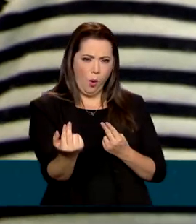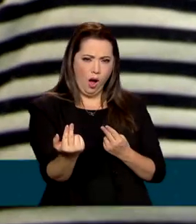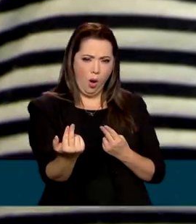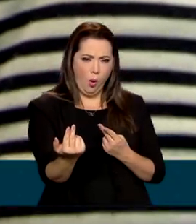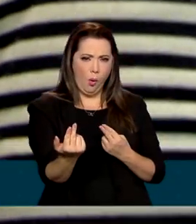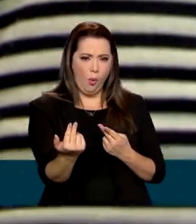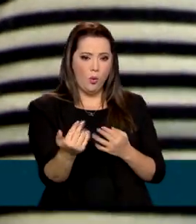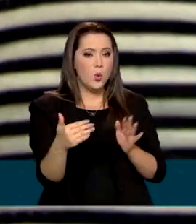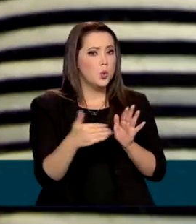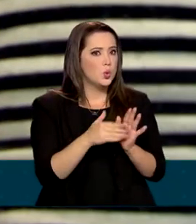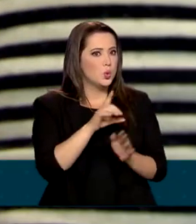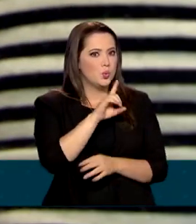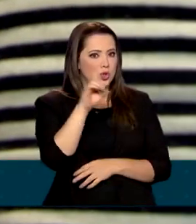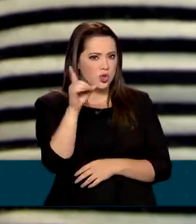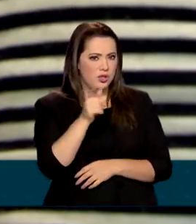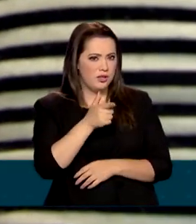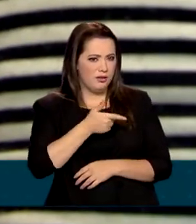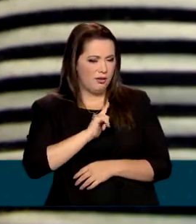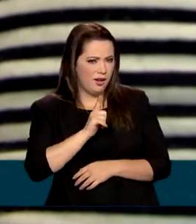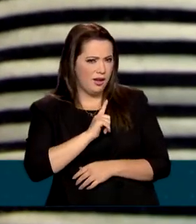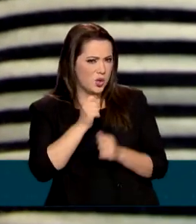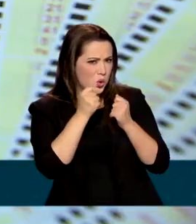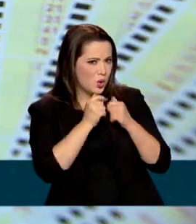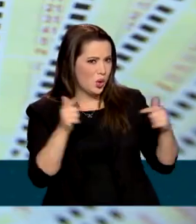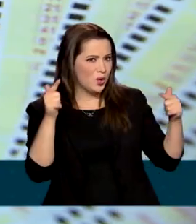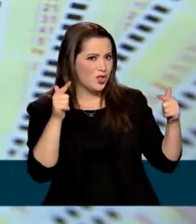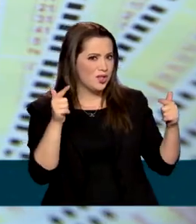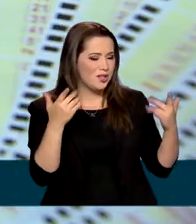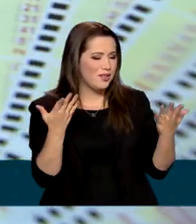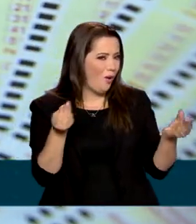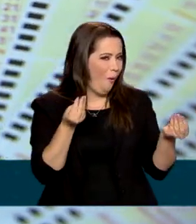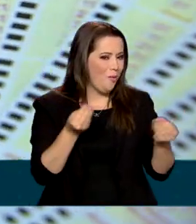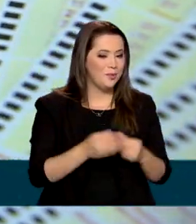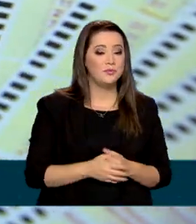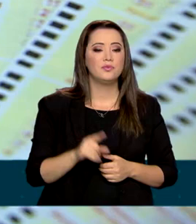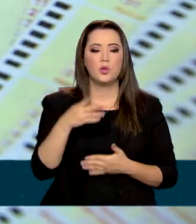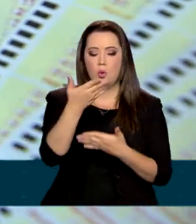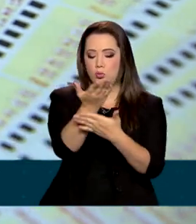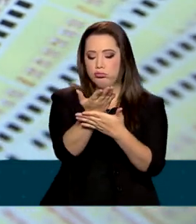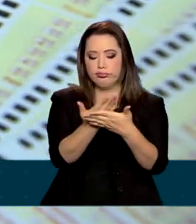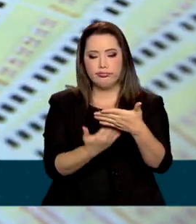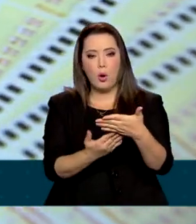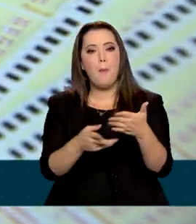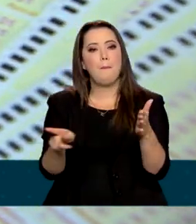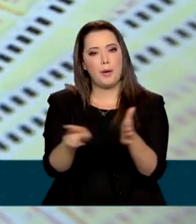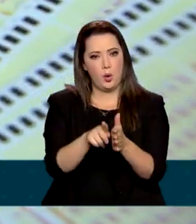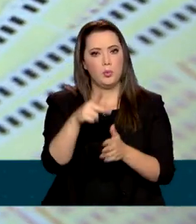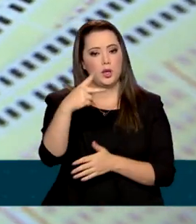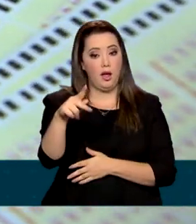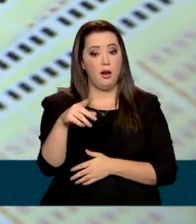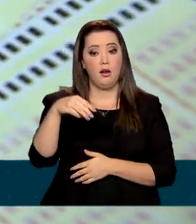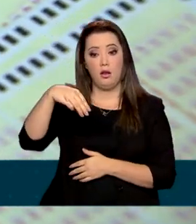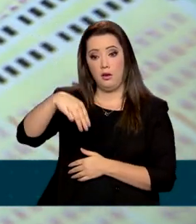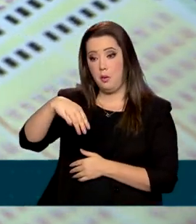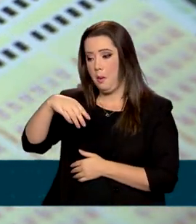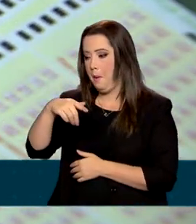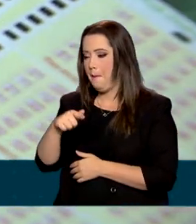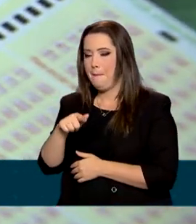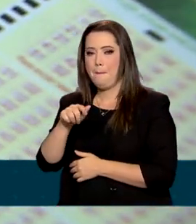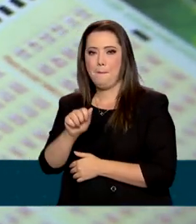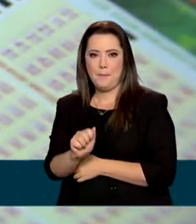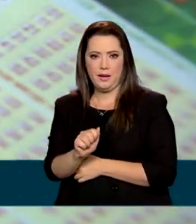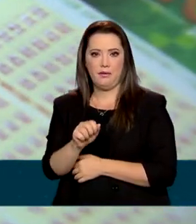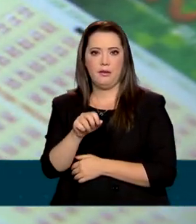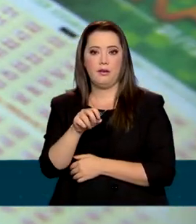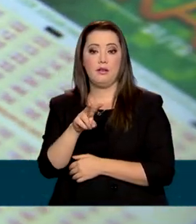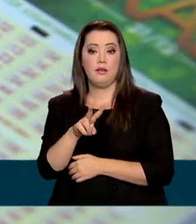no último dia do ano e fazer a fezinha especial, o volante específico da Mega Sena da Virada já está disponível